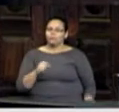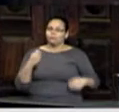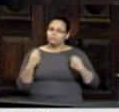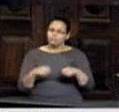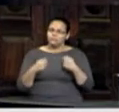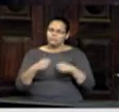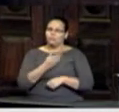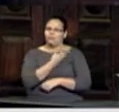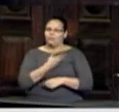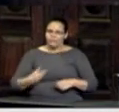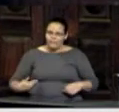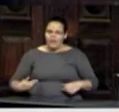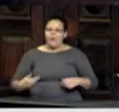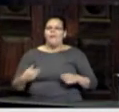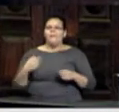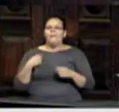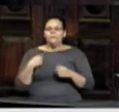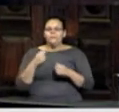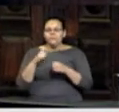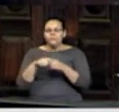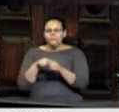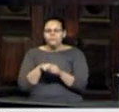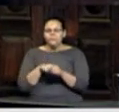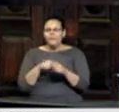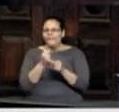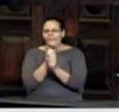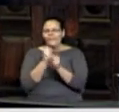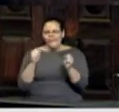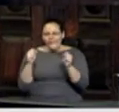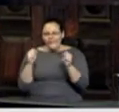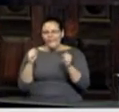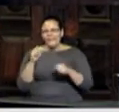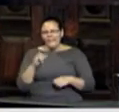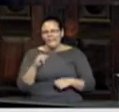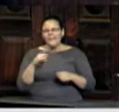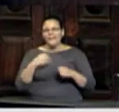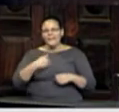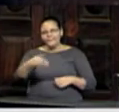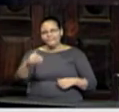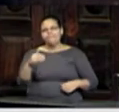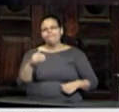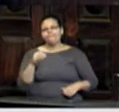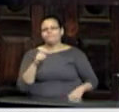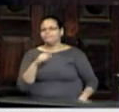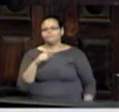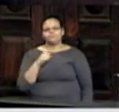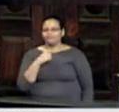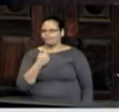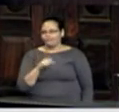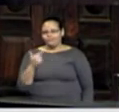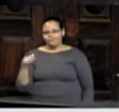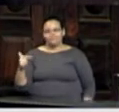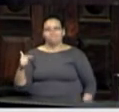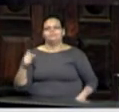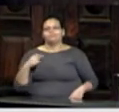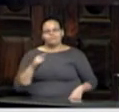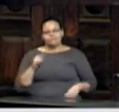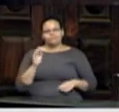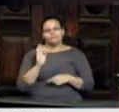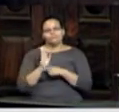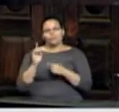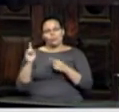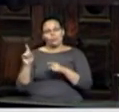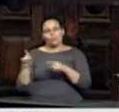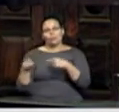precisa de um governo conciliatório, mas será impossível se o próximo gestor não estiver protegido contra